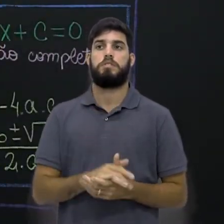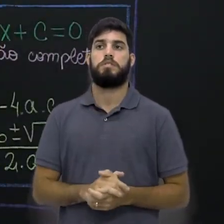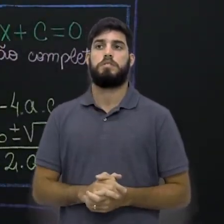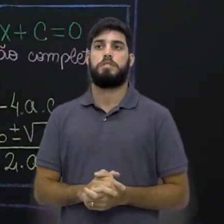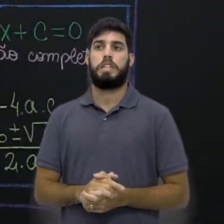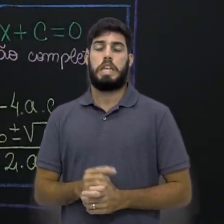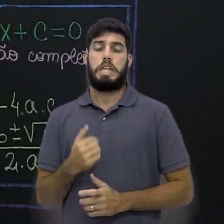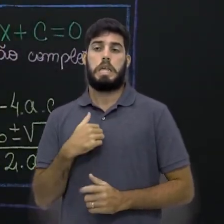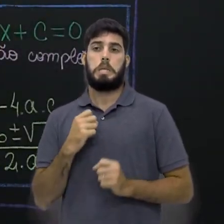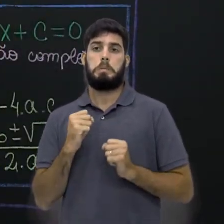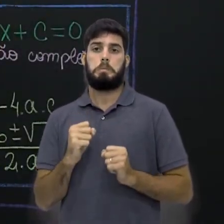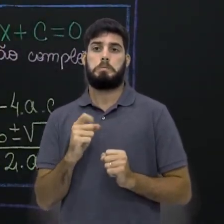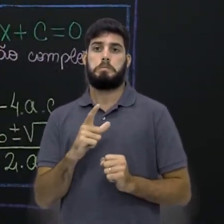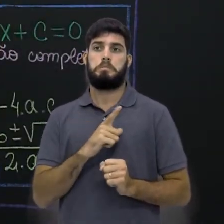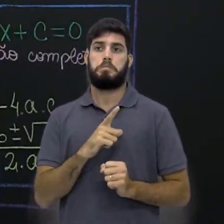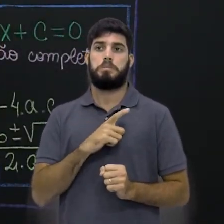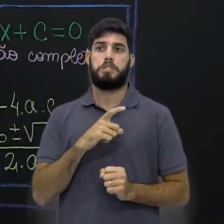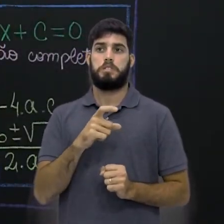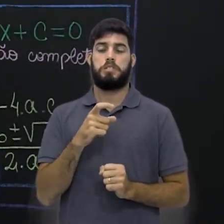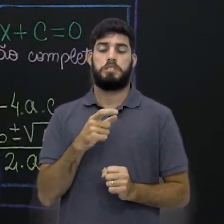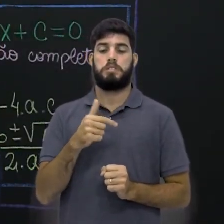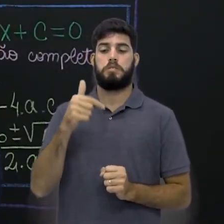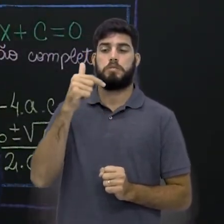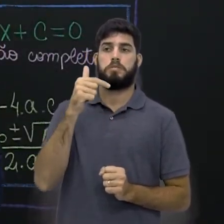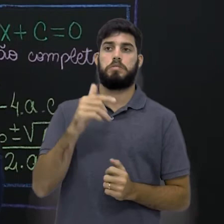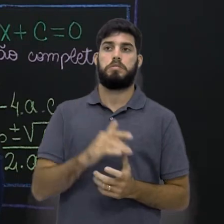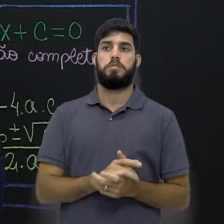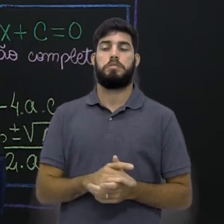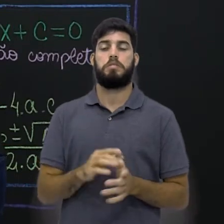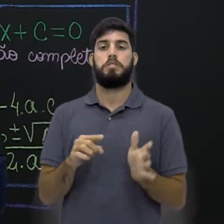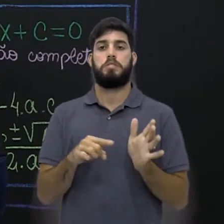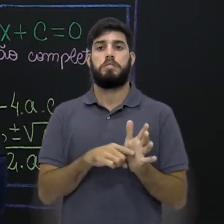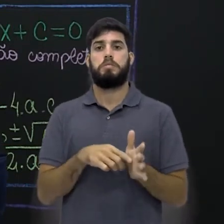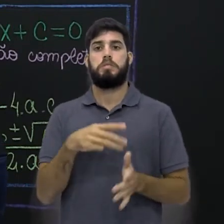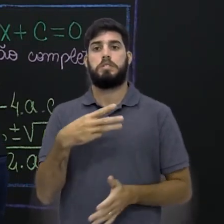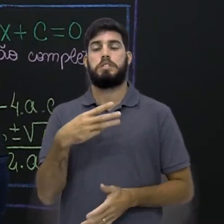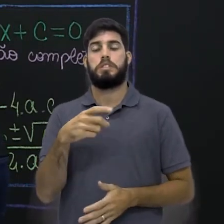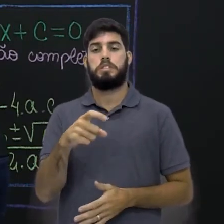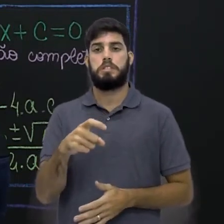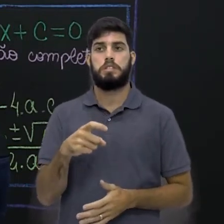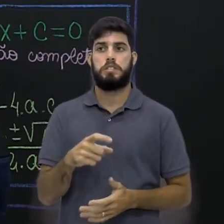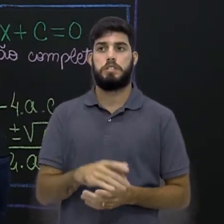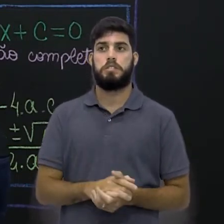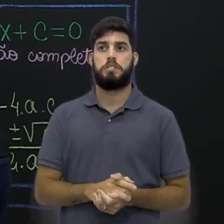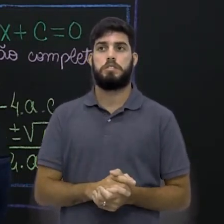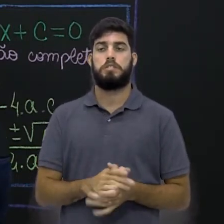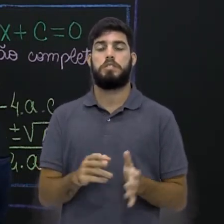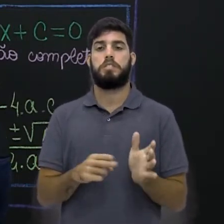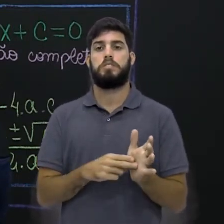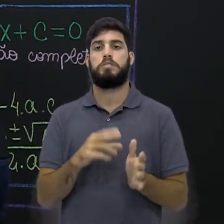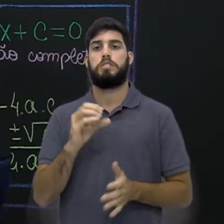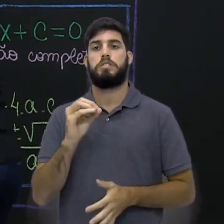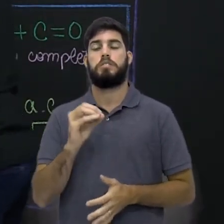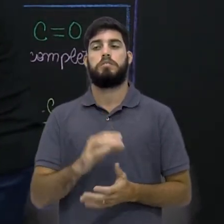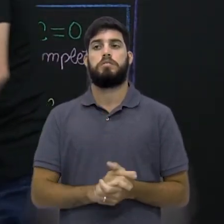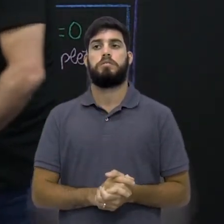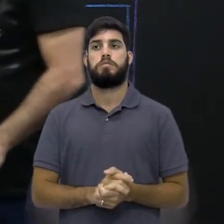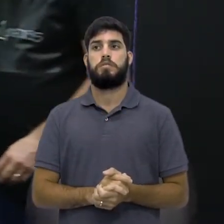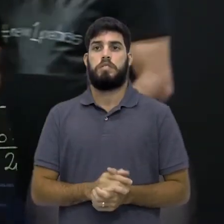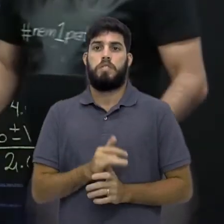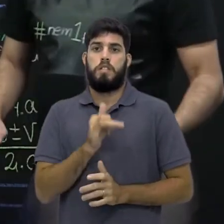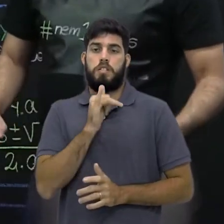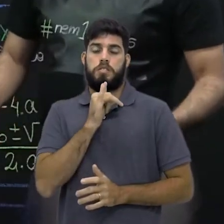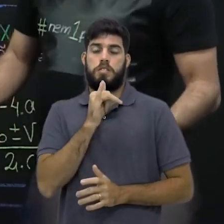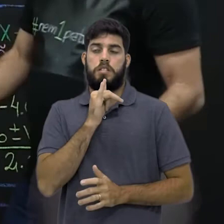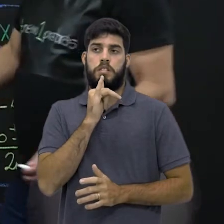posso ter x ao quadrado menos 3x igual a zero. É um exemplo,